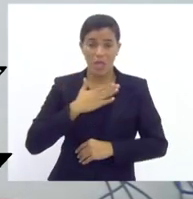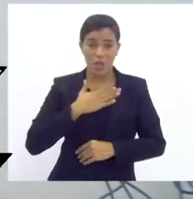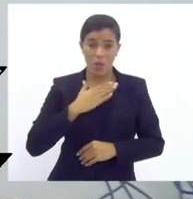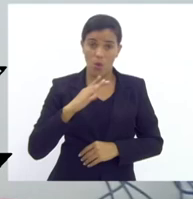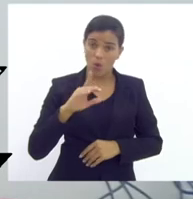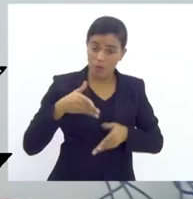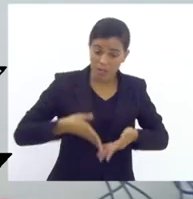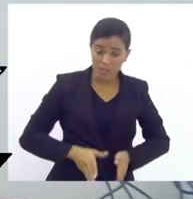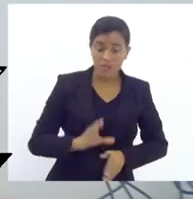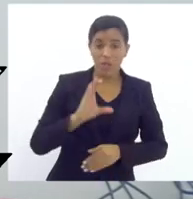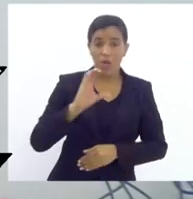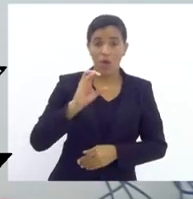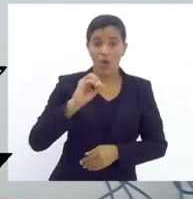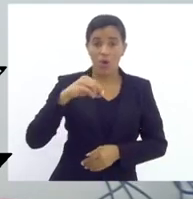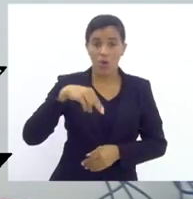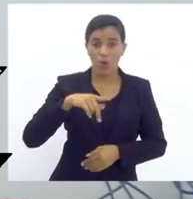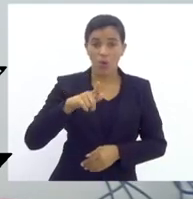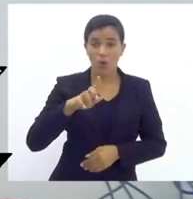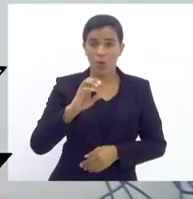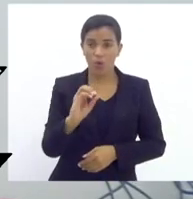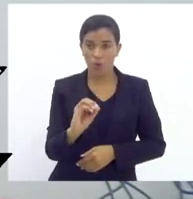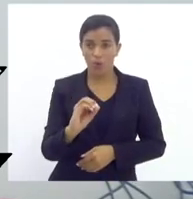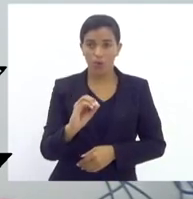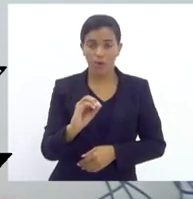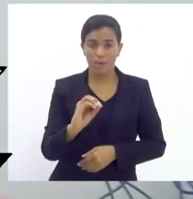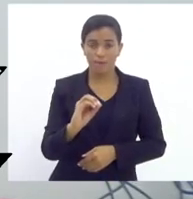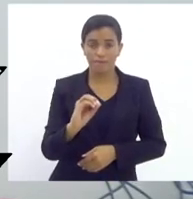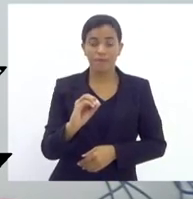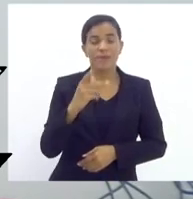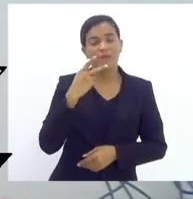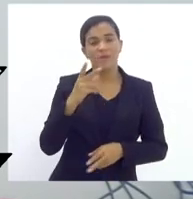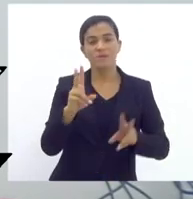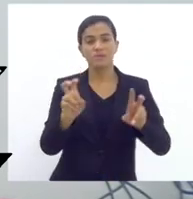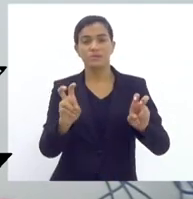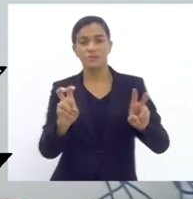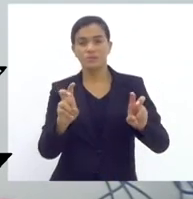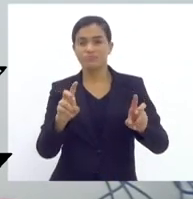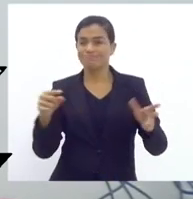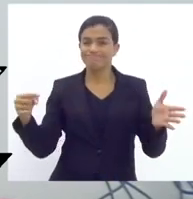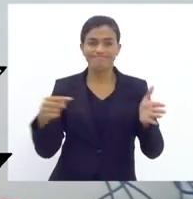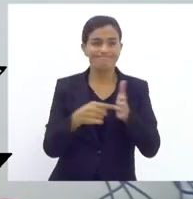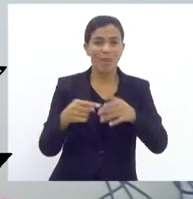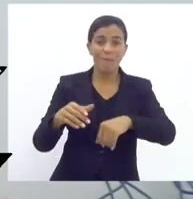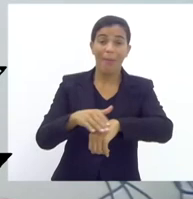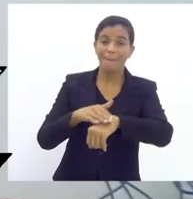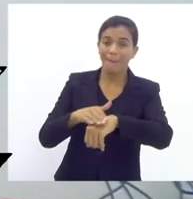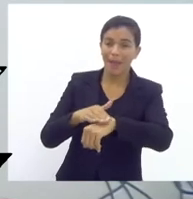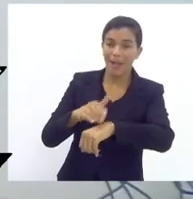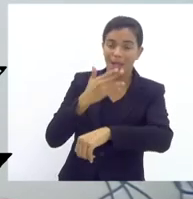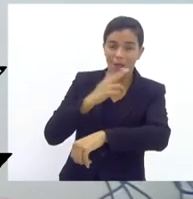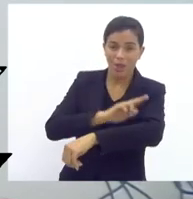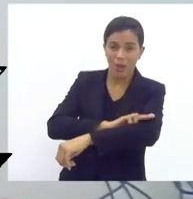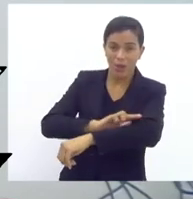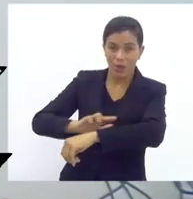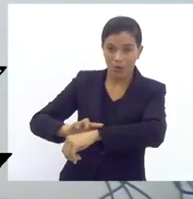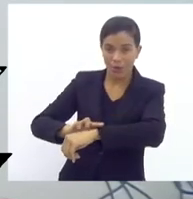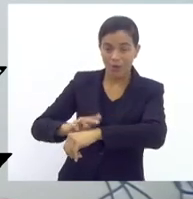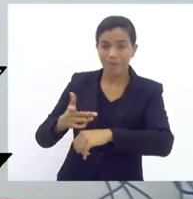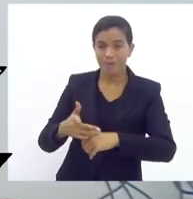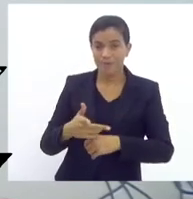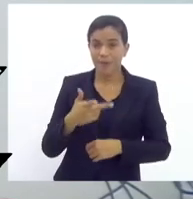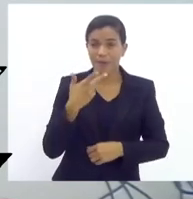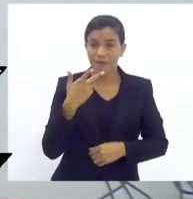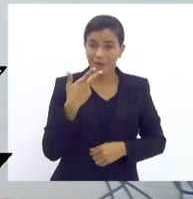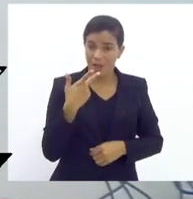do Congo então quando a gente tá falando desse assunto touca diretamente da minha pele e como